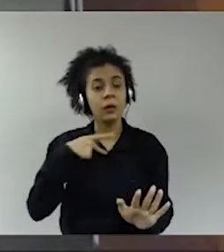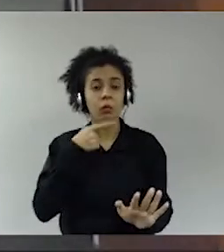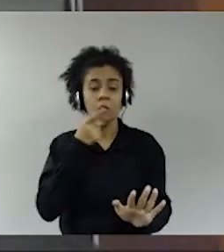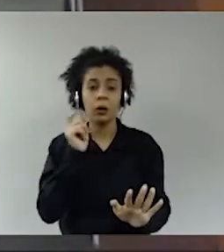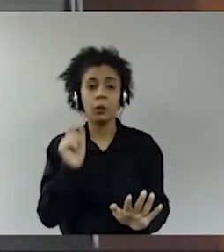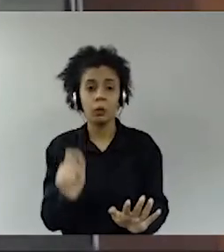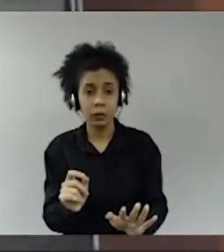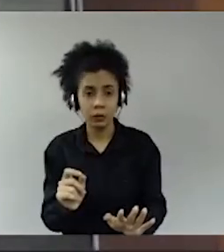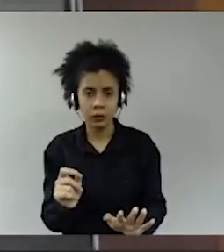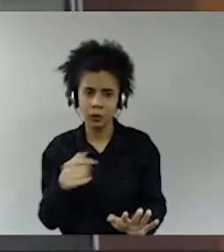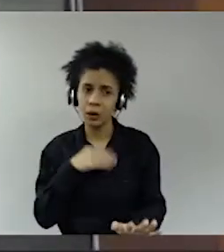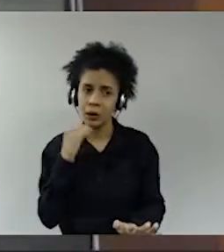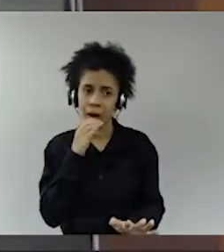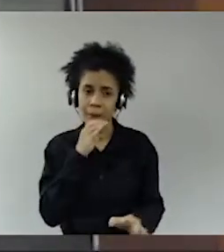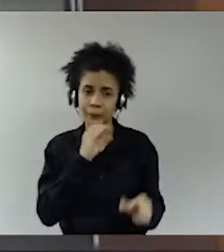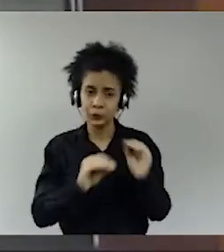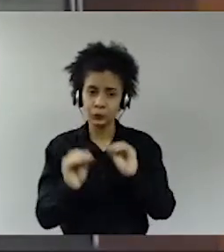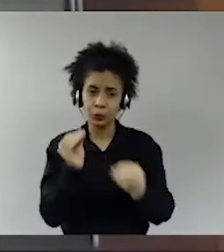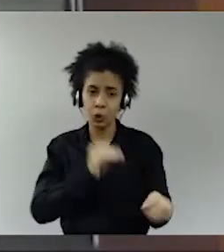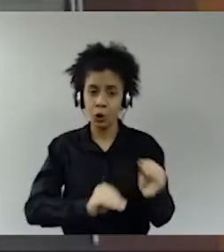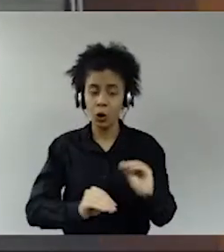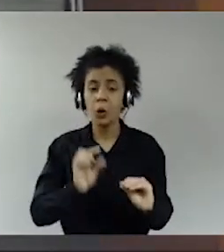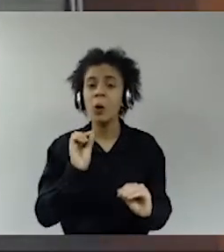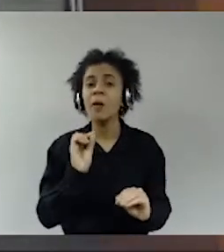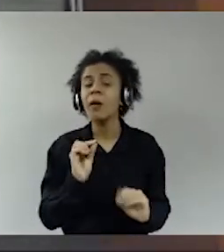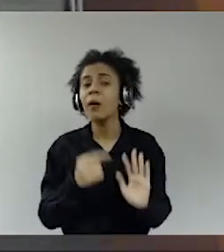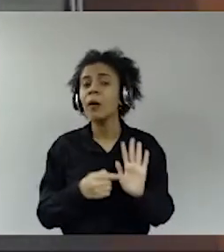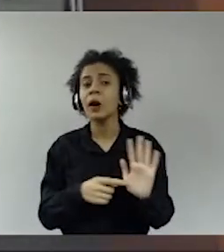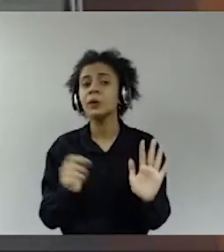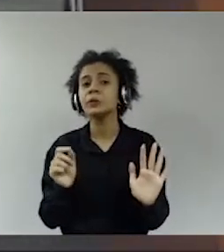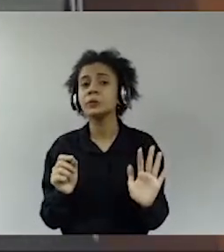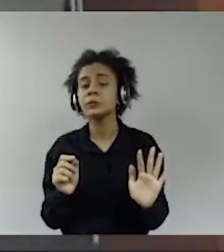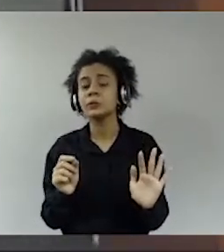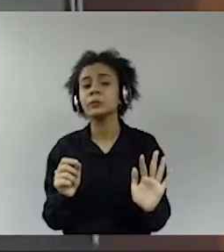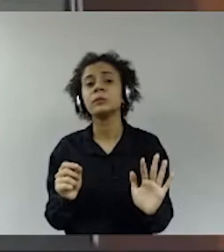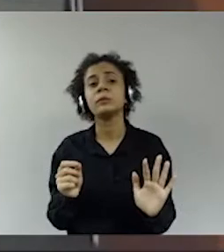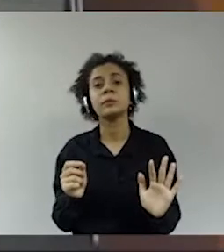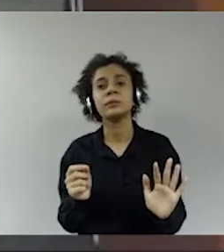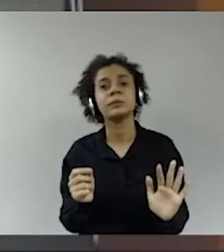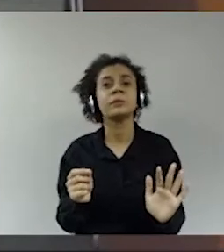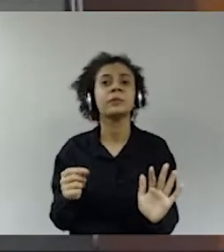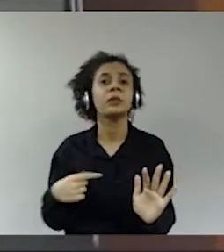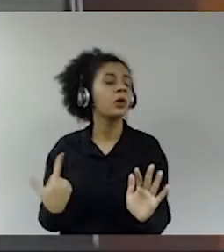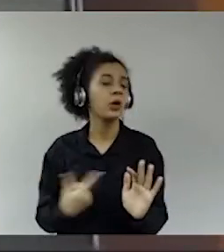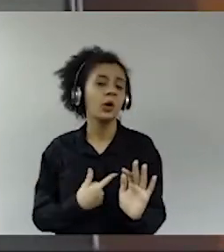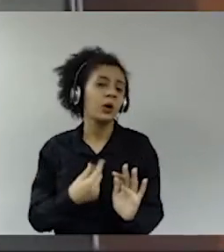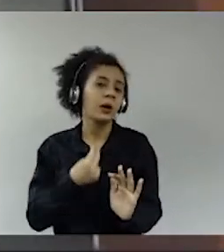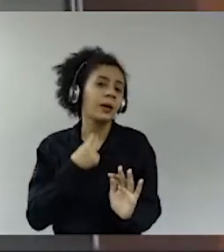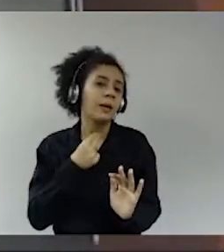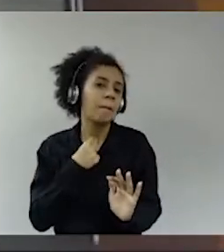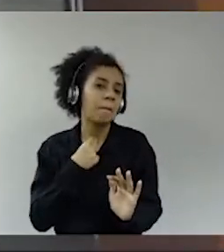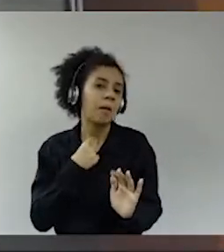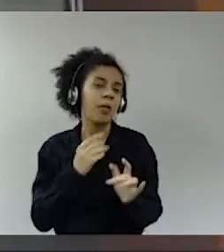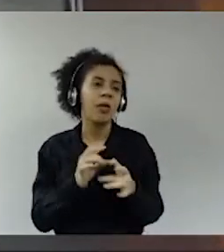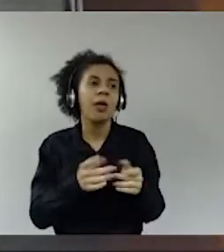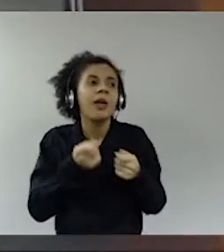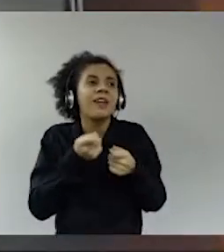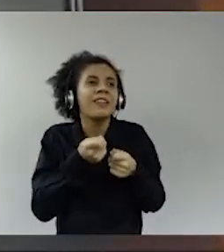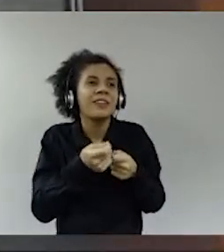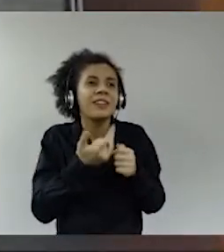faço, com muita rapidez, apenas mostram que nós não podemos ceder à